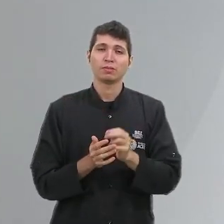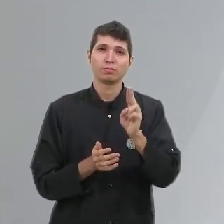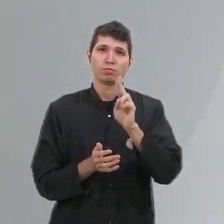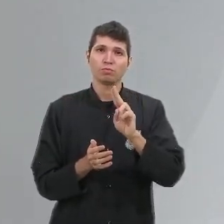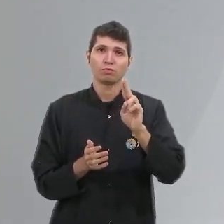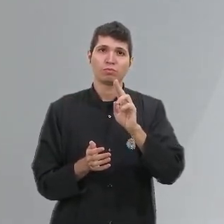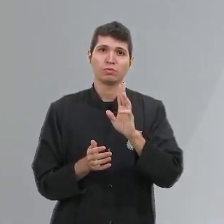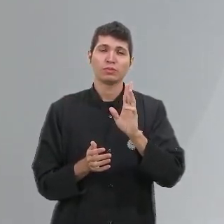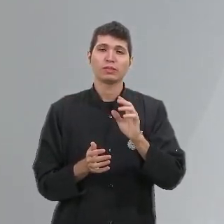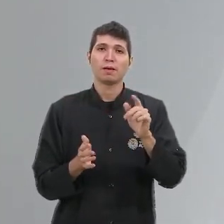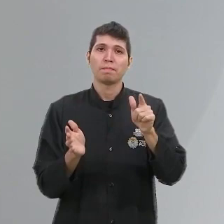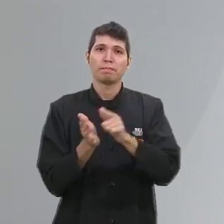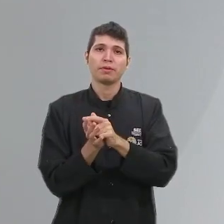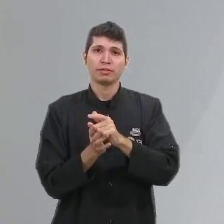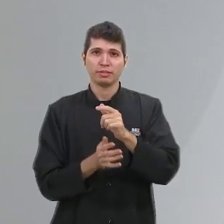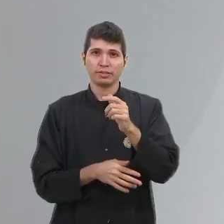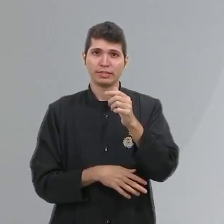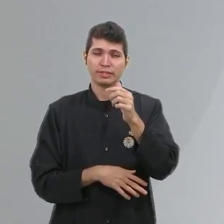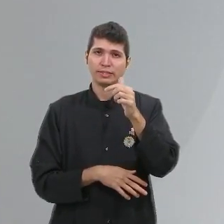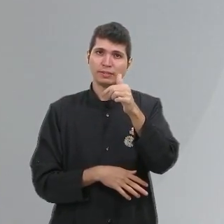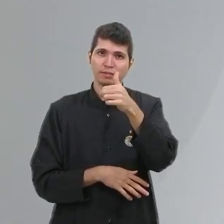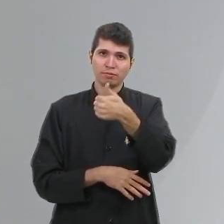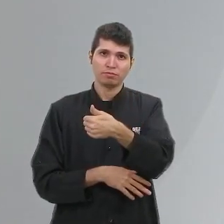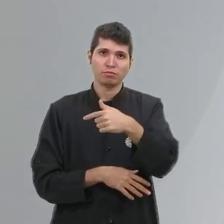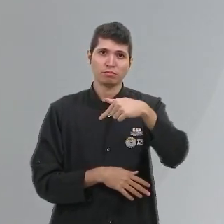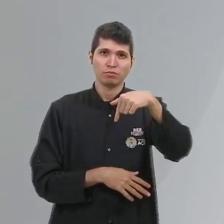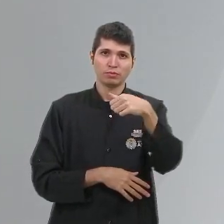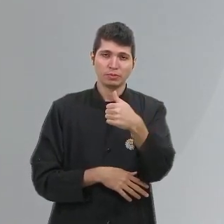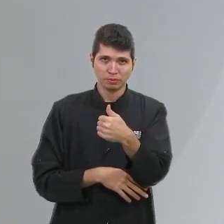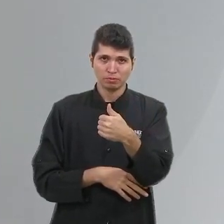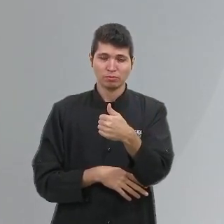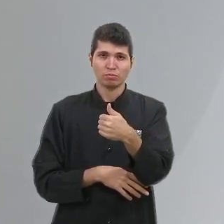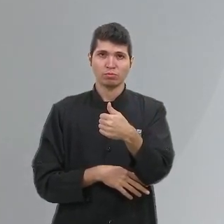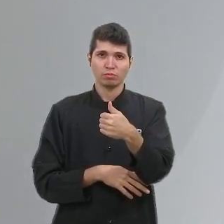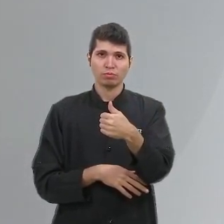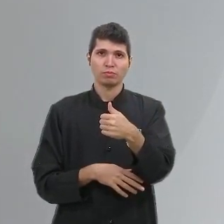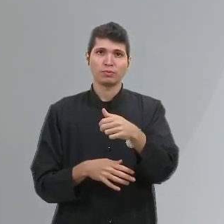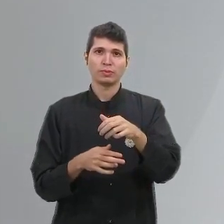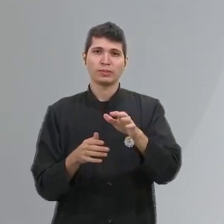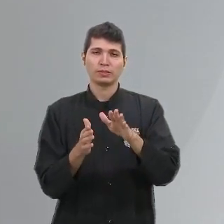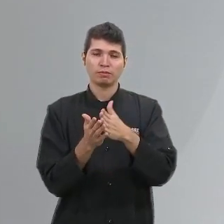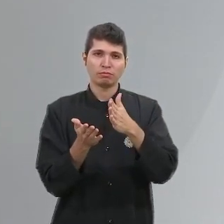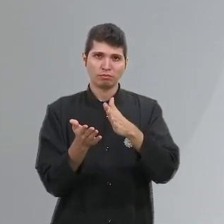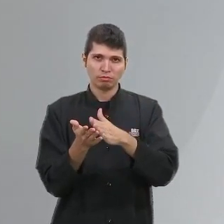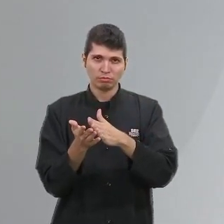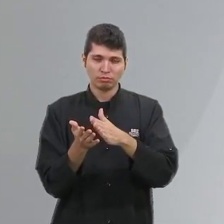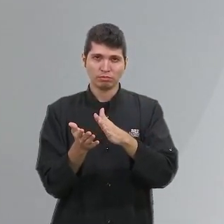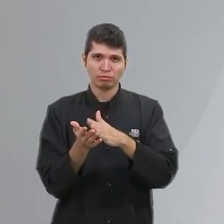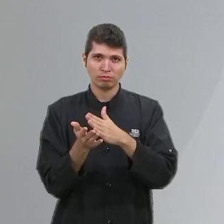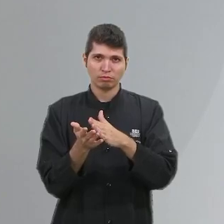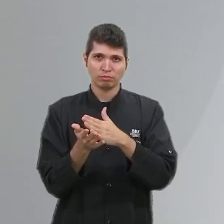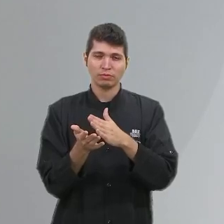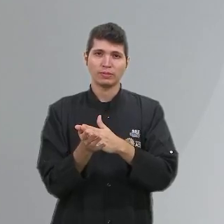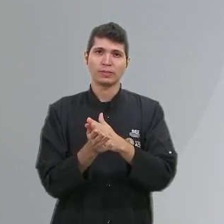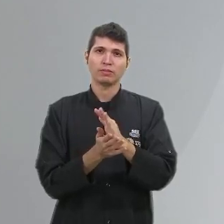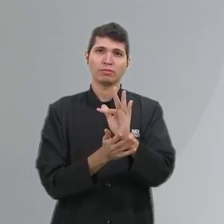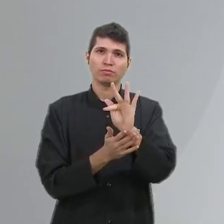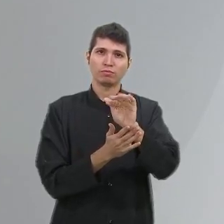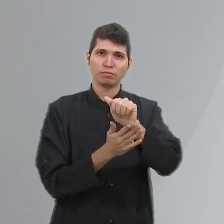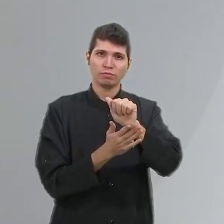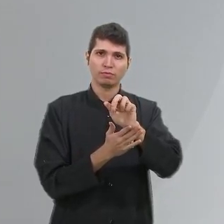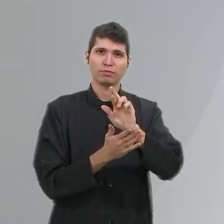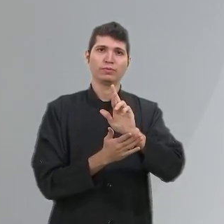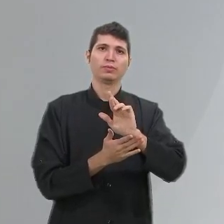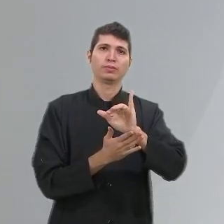página 171, tá bom? Lá no caderno resolvido Enem número 2, né, do Farias Brito. Dá uma olhadinha lá e vocês vão encontrar essa questão, que é uma questão do